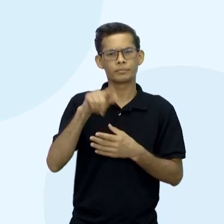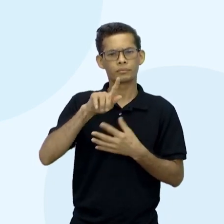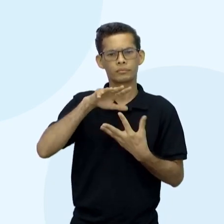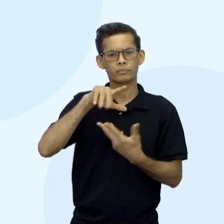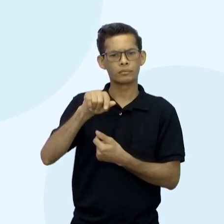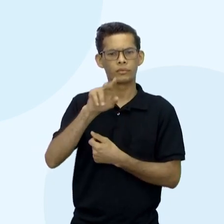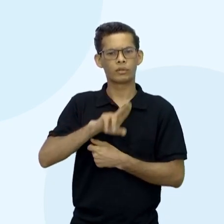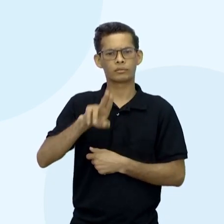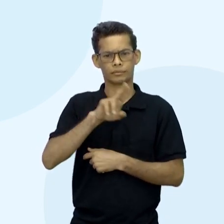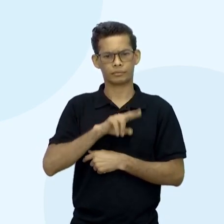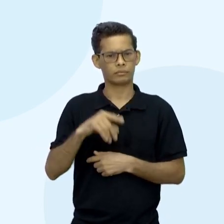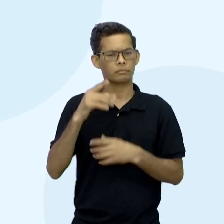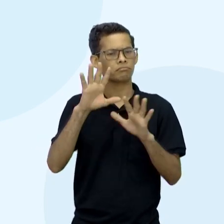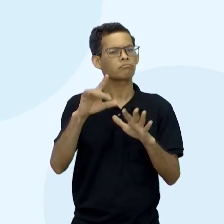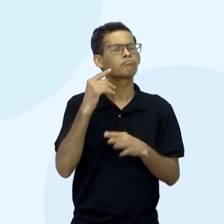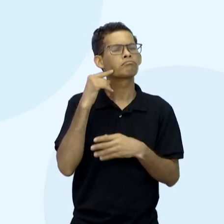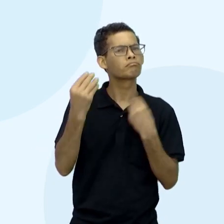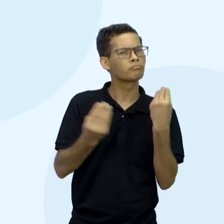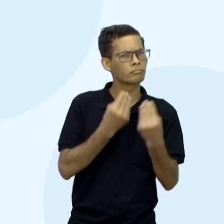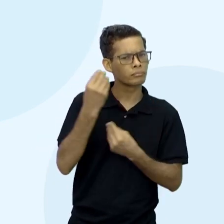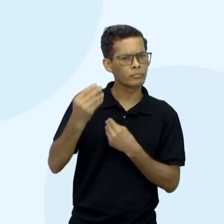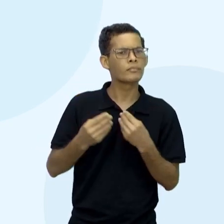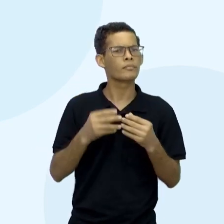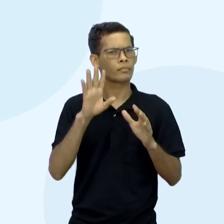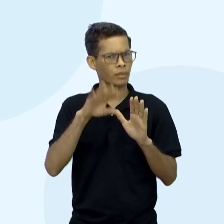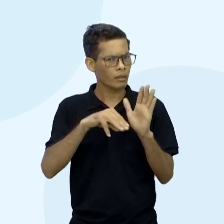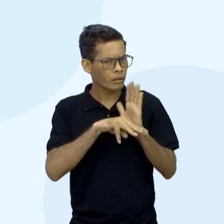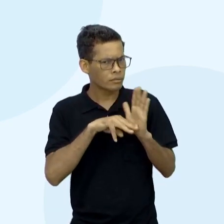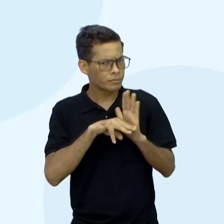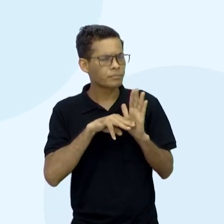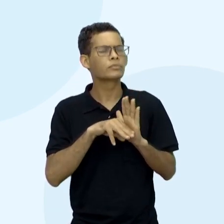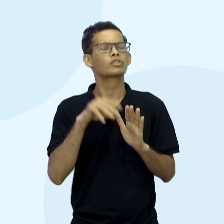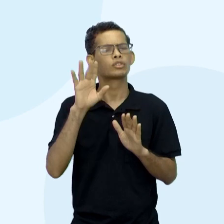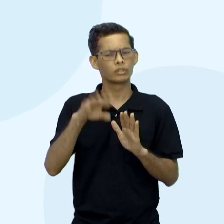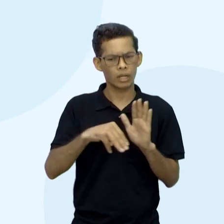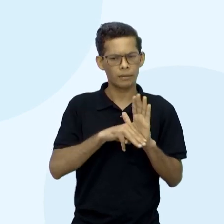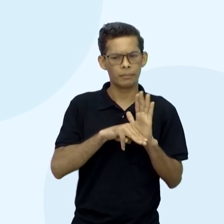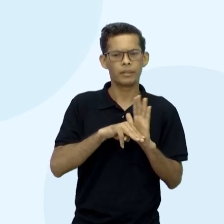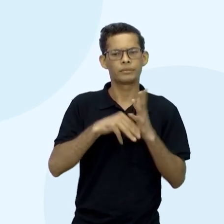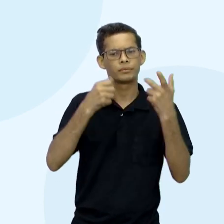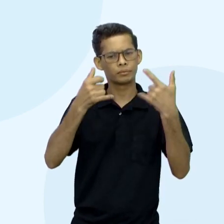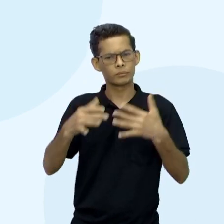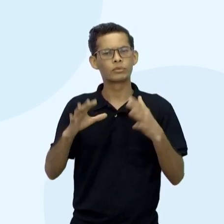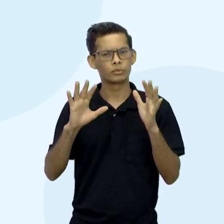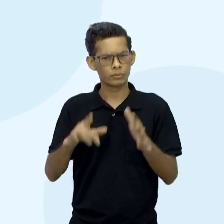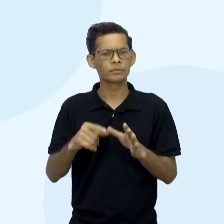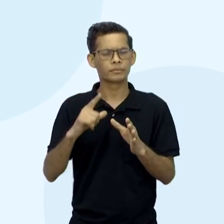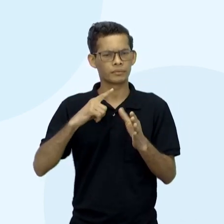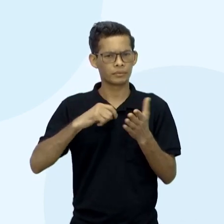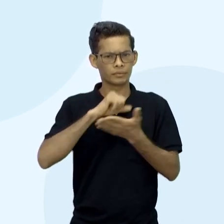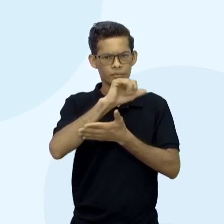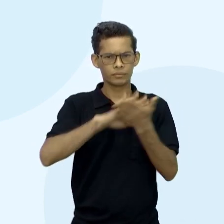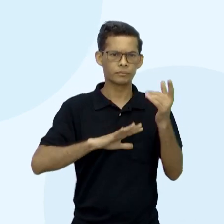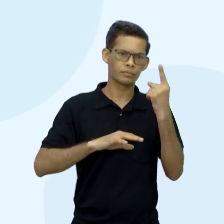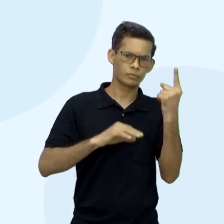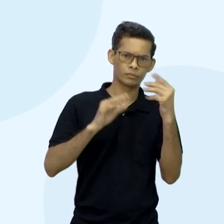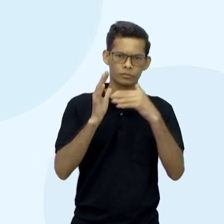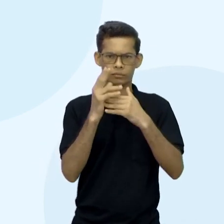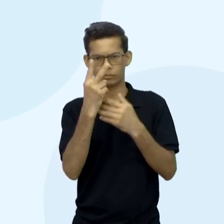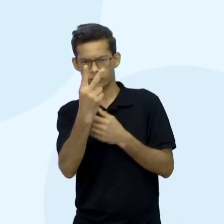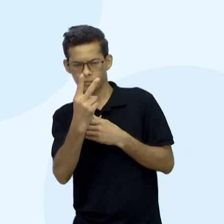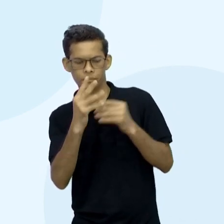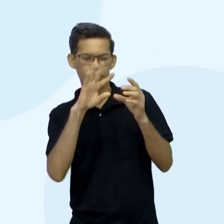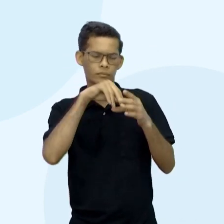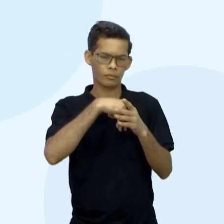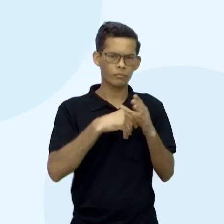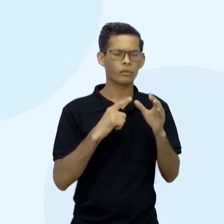Giba, você já falou dos métodos geofísicos já? Já falei. Assistam as aulas da primeira atividade, da atividade 1 e 2, que tem